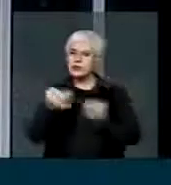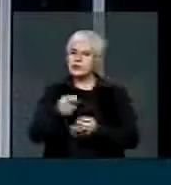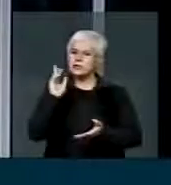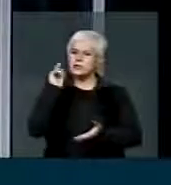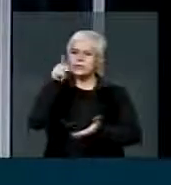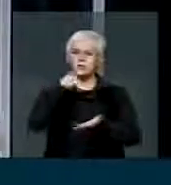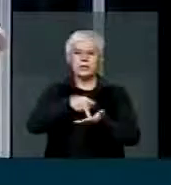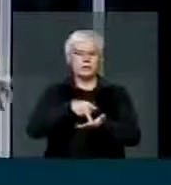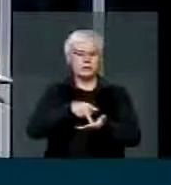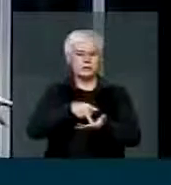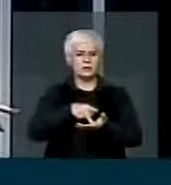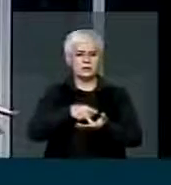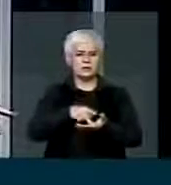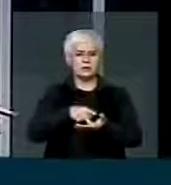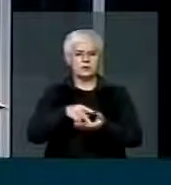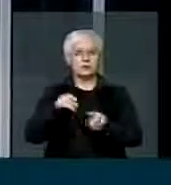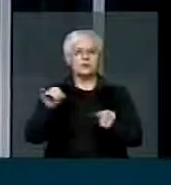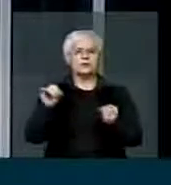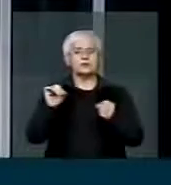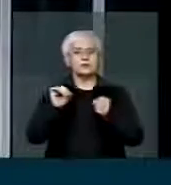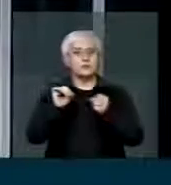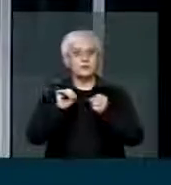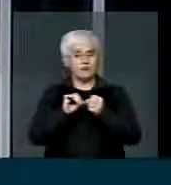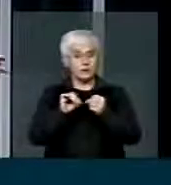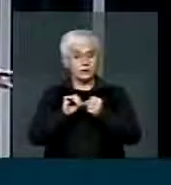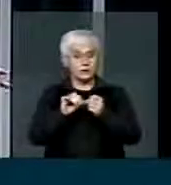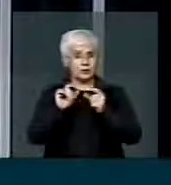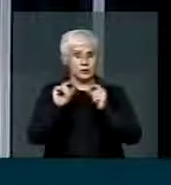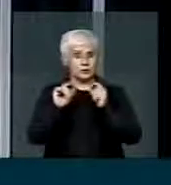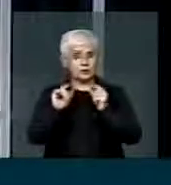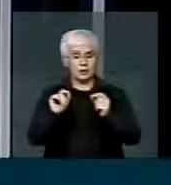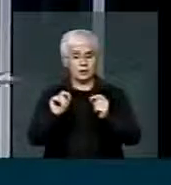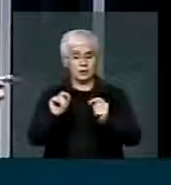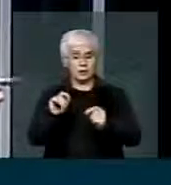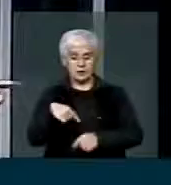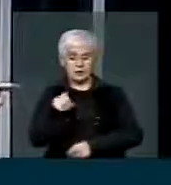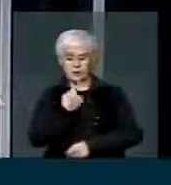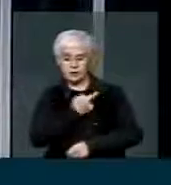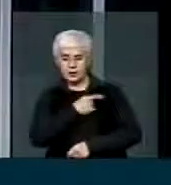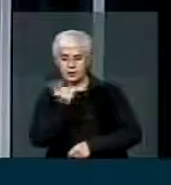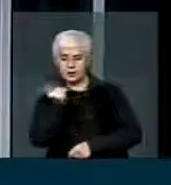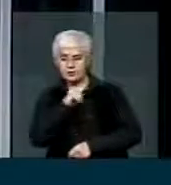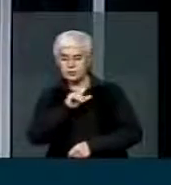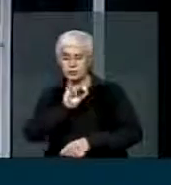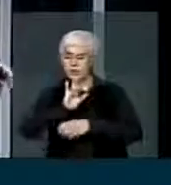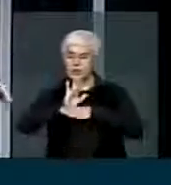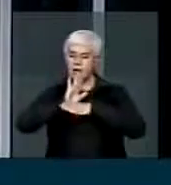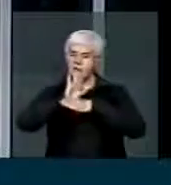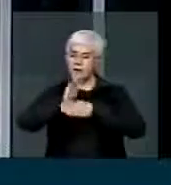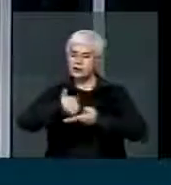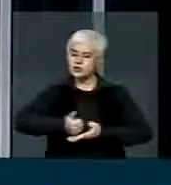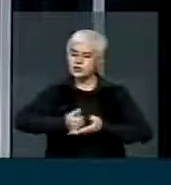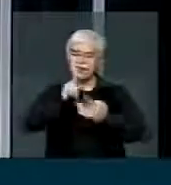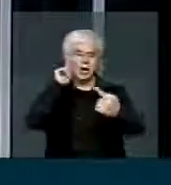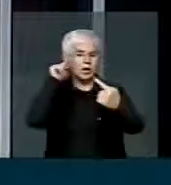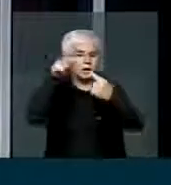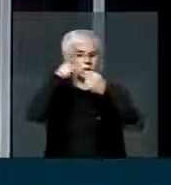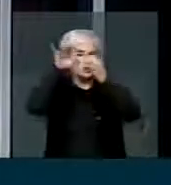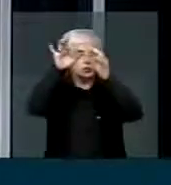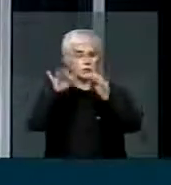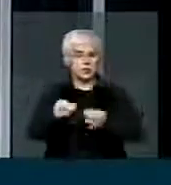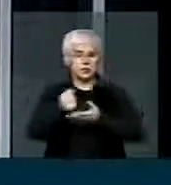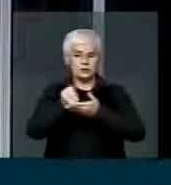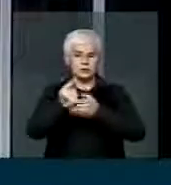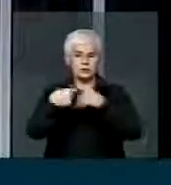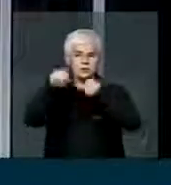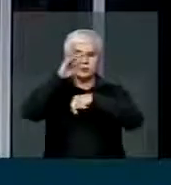concreta de fazer com que a gente possa estar colaborando objetivamente para o